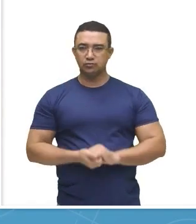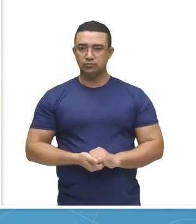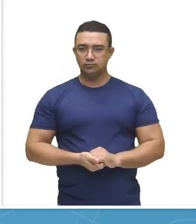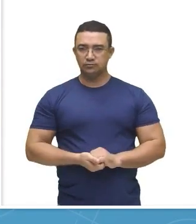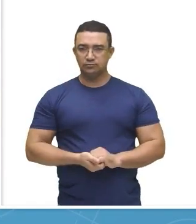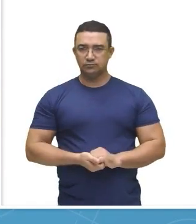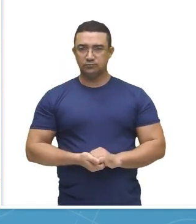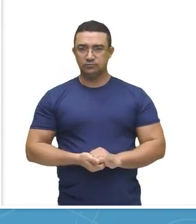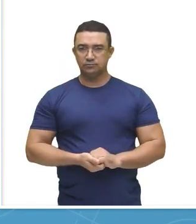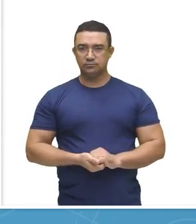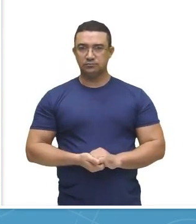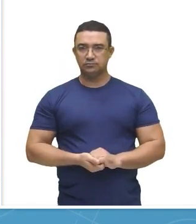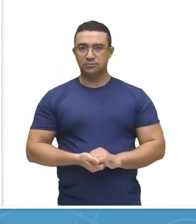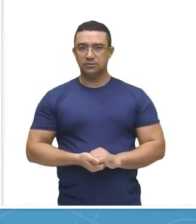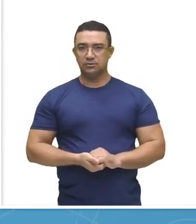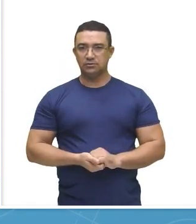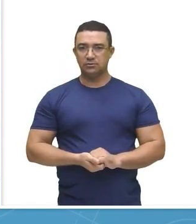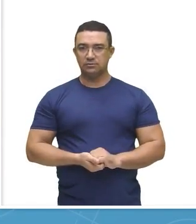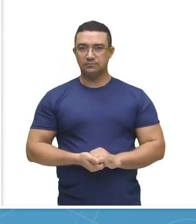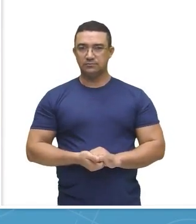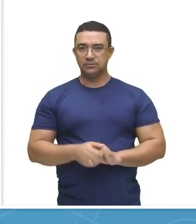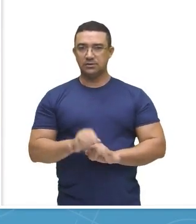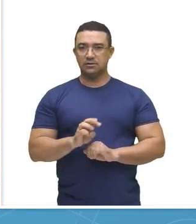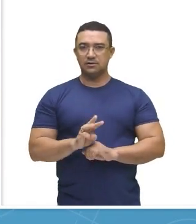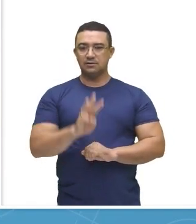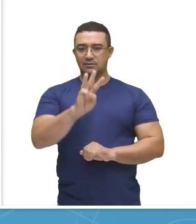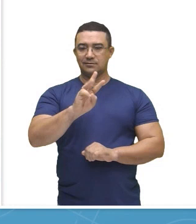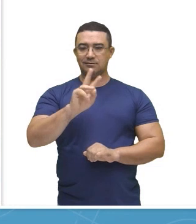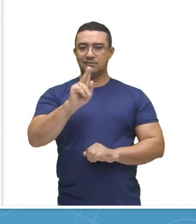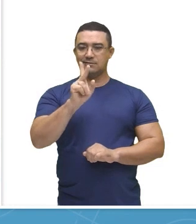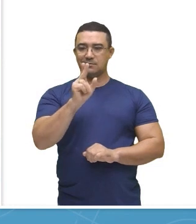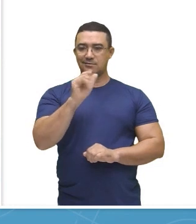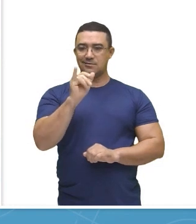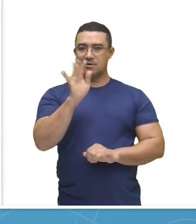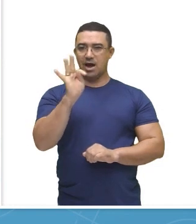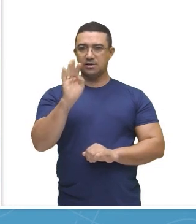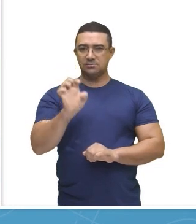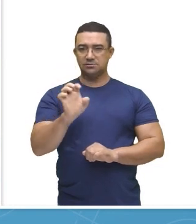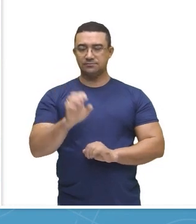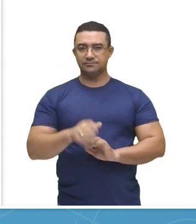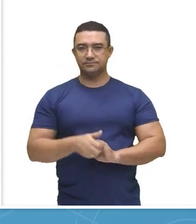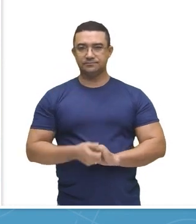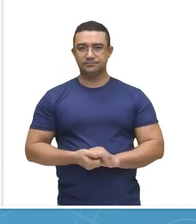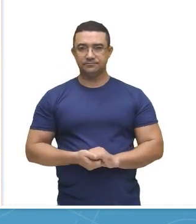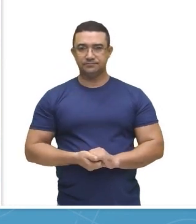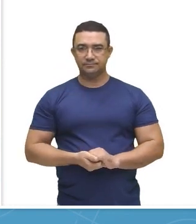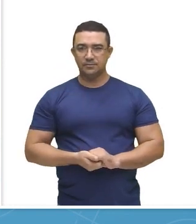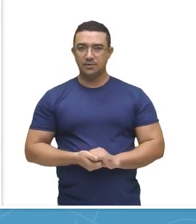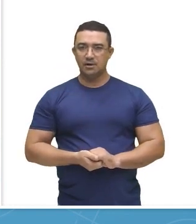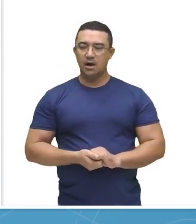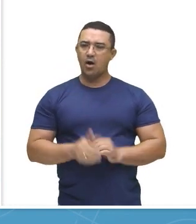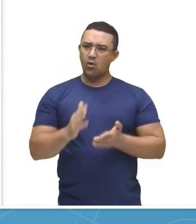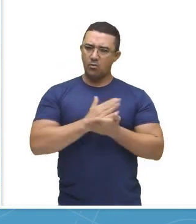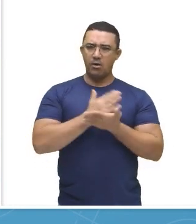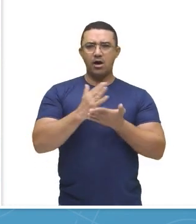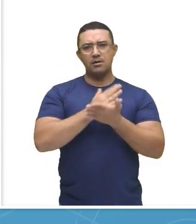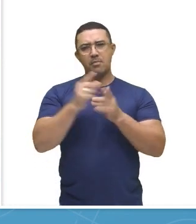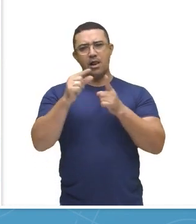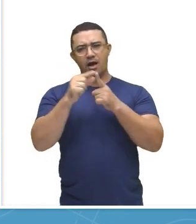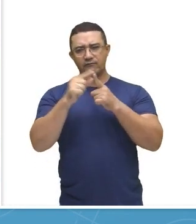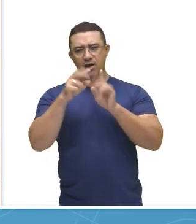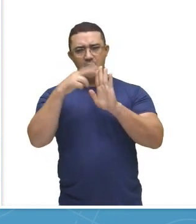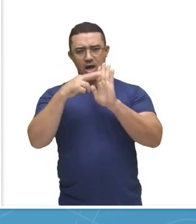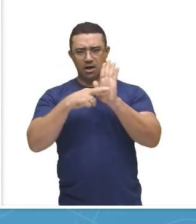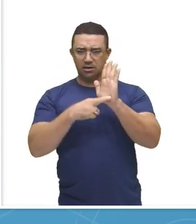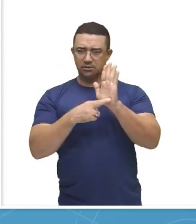é assim que fala. Então não falem a letra W ali. Então na língua inglesa tem essas coisas, gente. Algumas